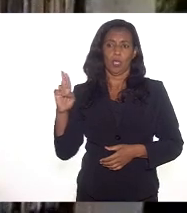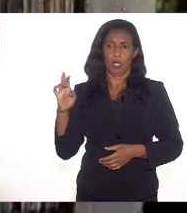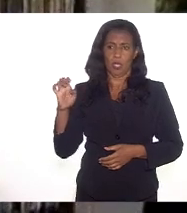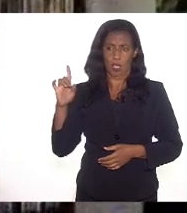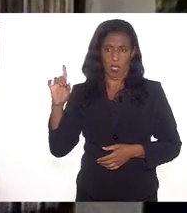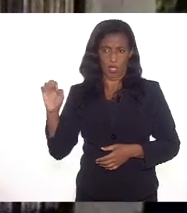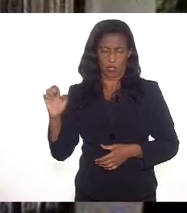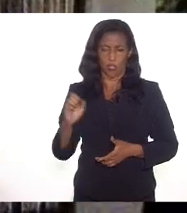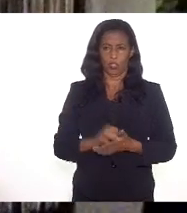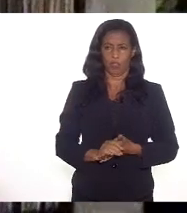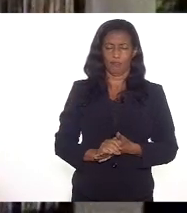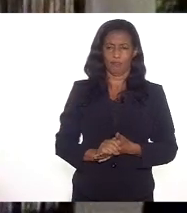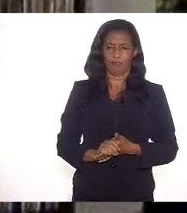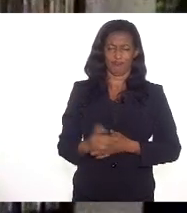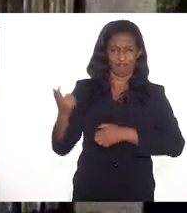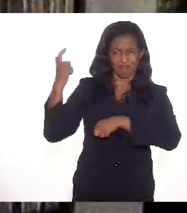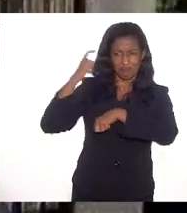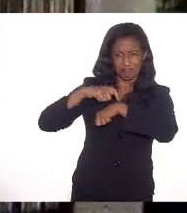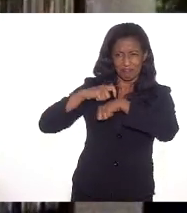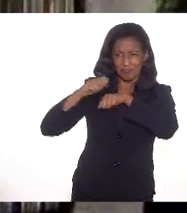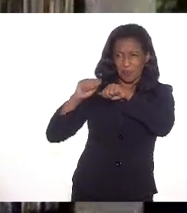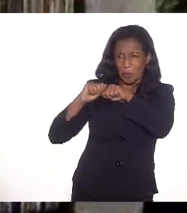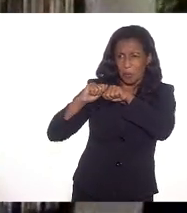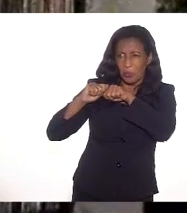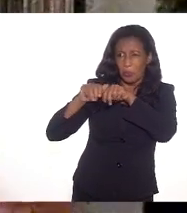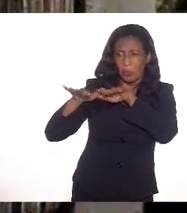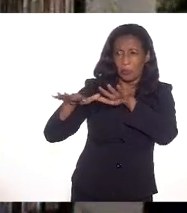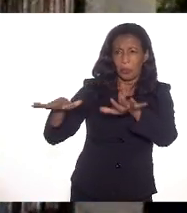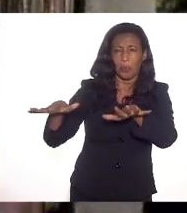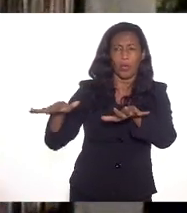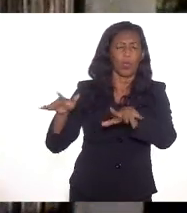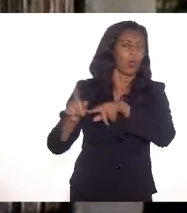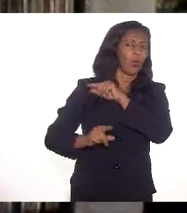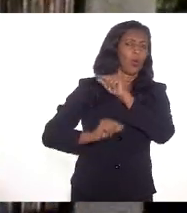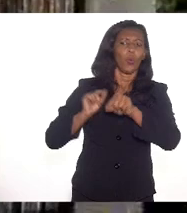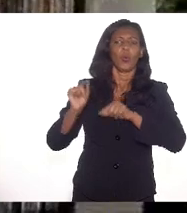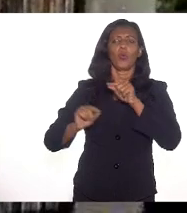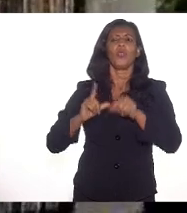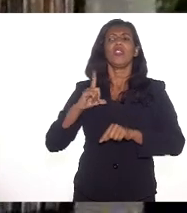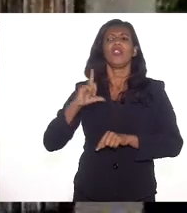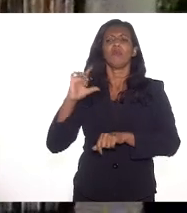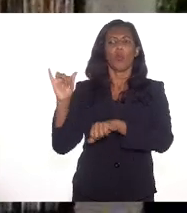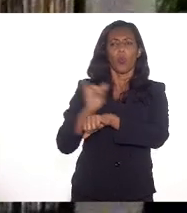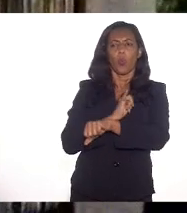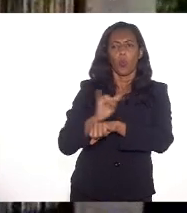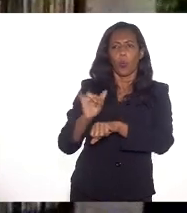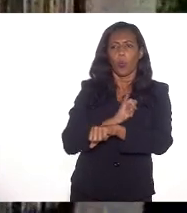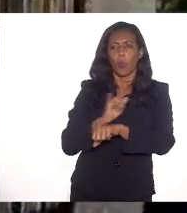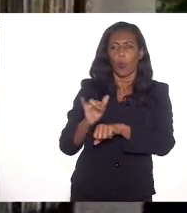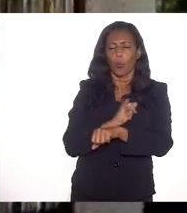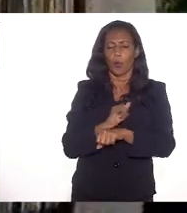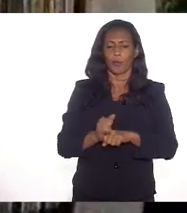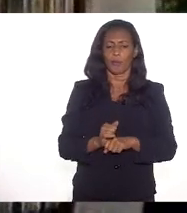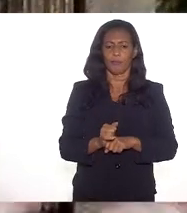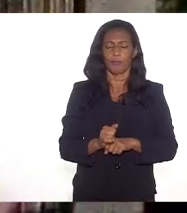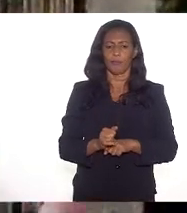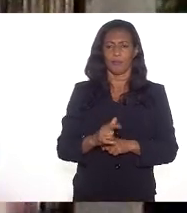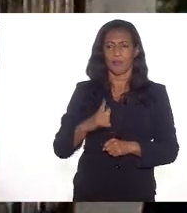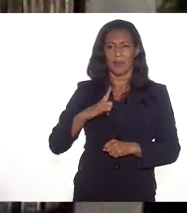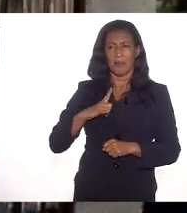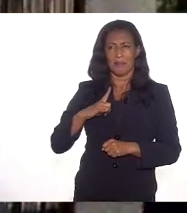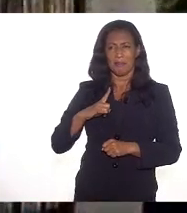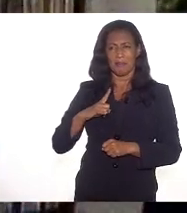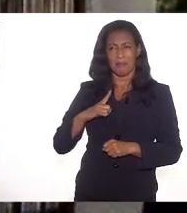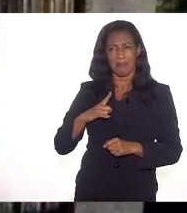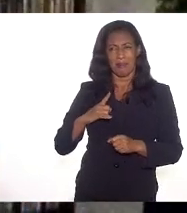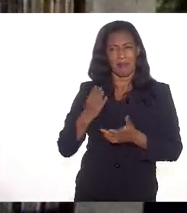Em plena pandemia, o que temos de fundamental, de estratégia, para sairmos desse